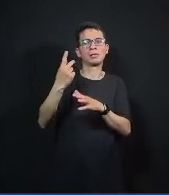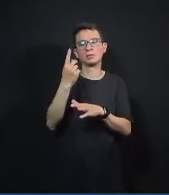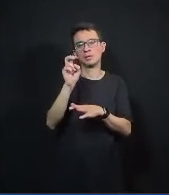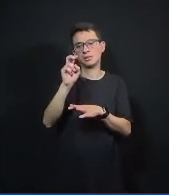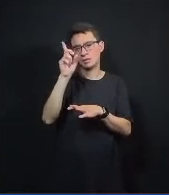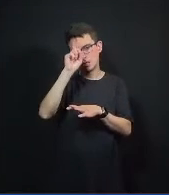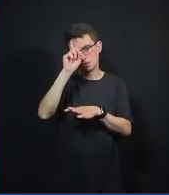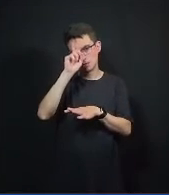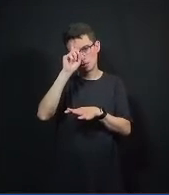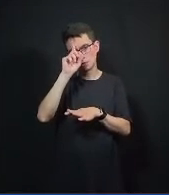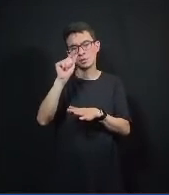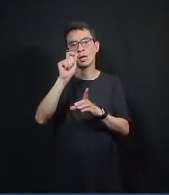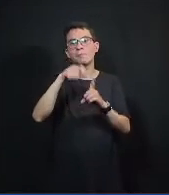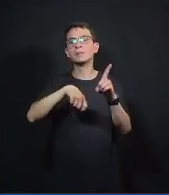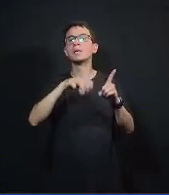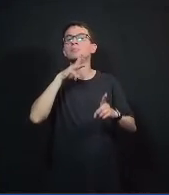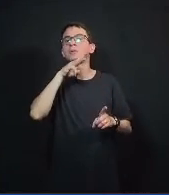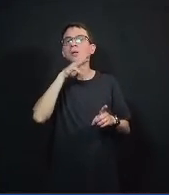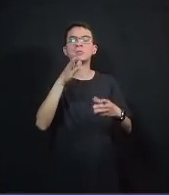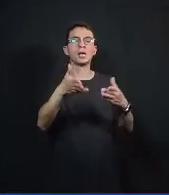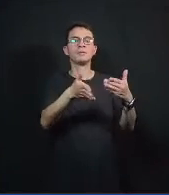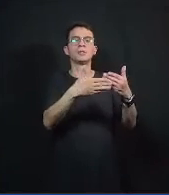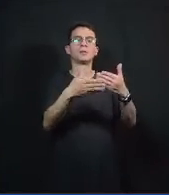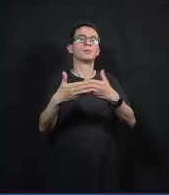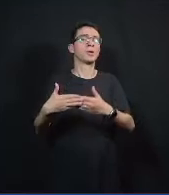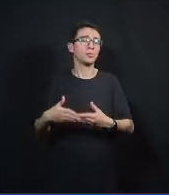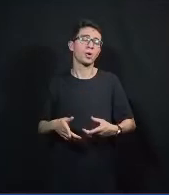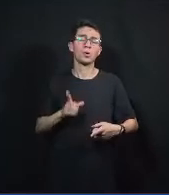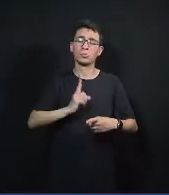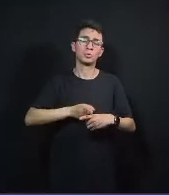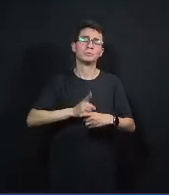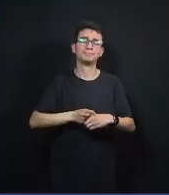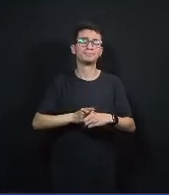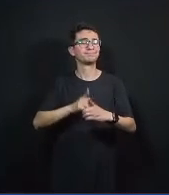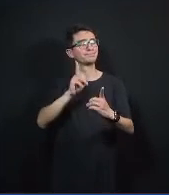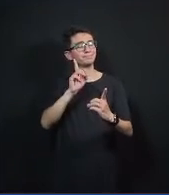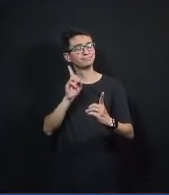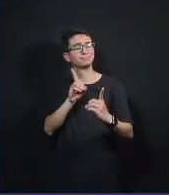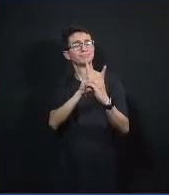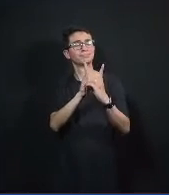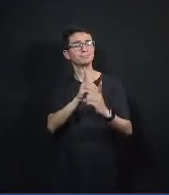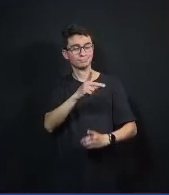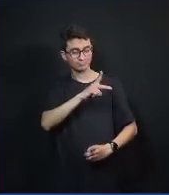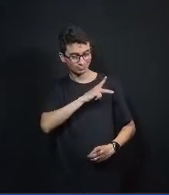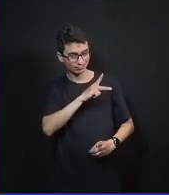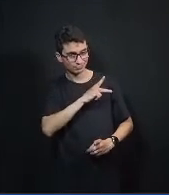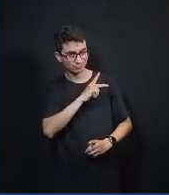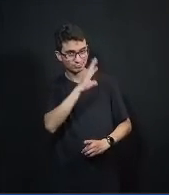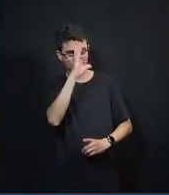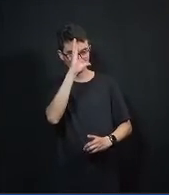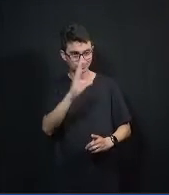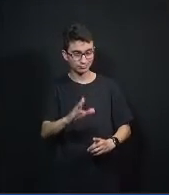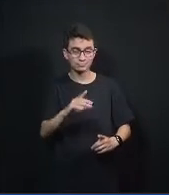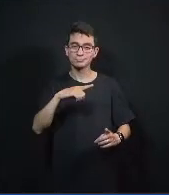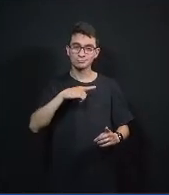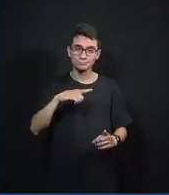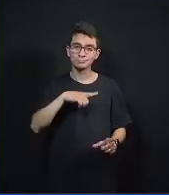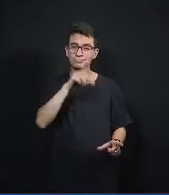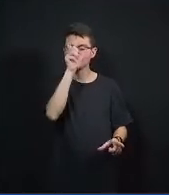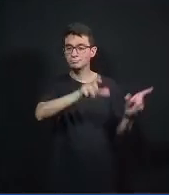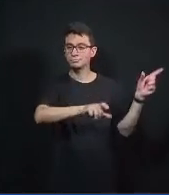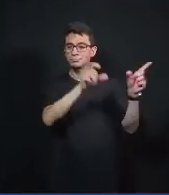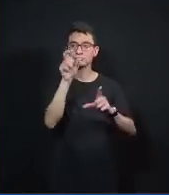cartórios eleitorais, que são as unidades que prestam atendimento direto ao cidadão. Em questão de dias, nós precisamos nos